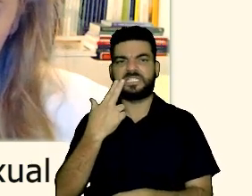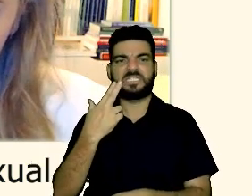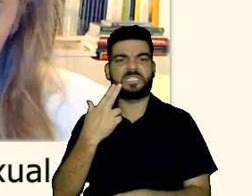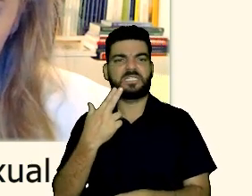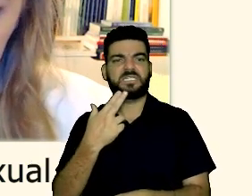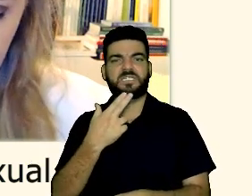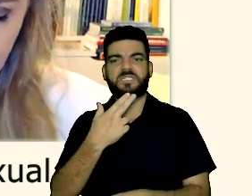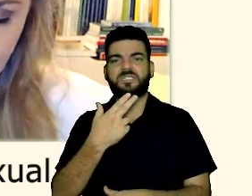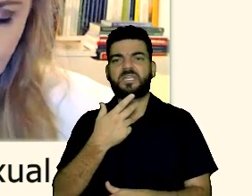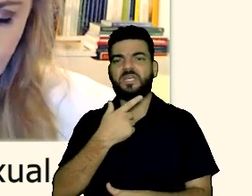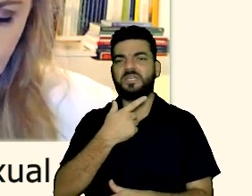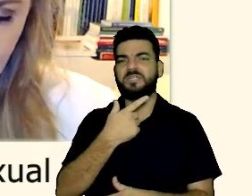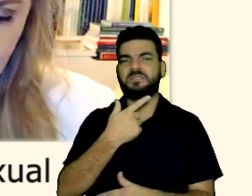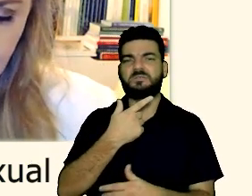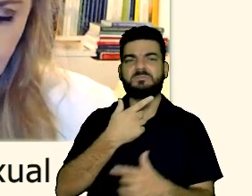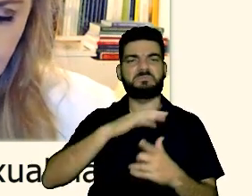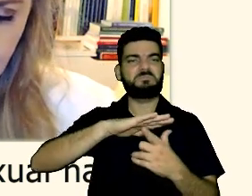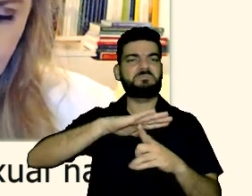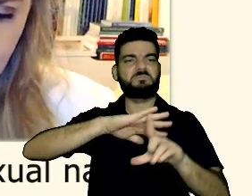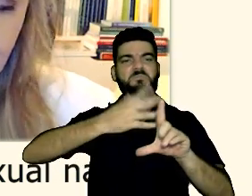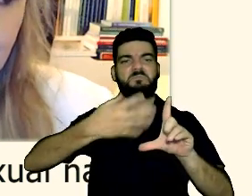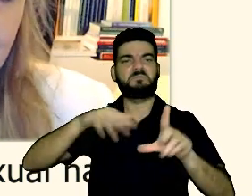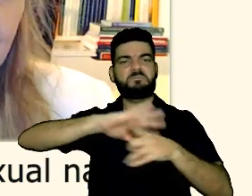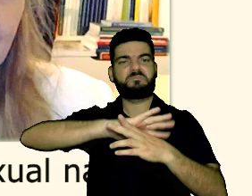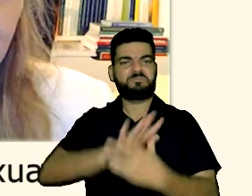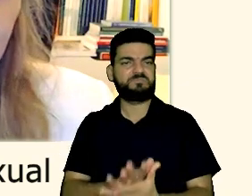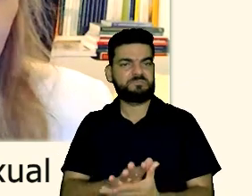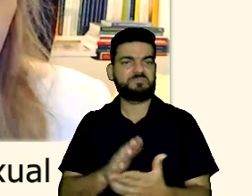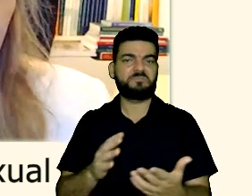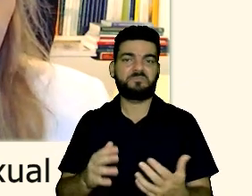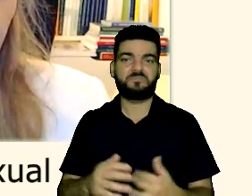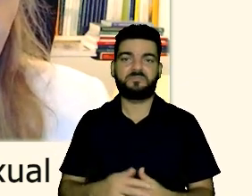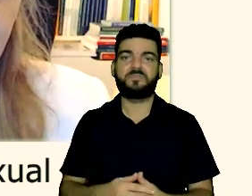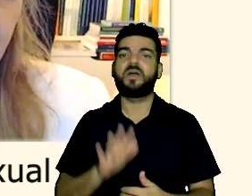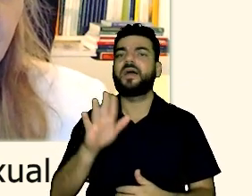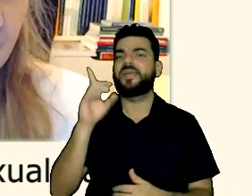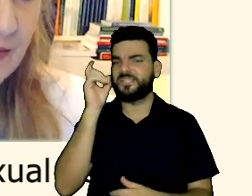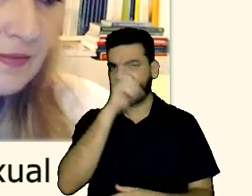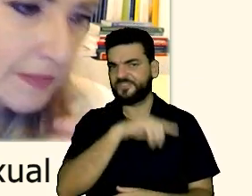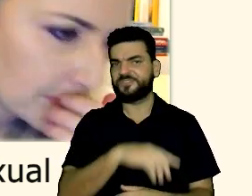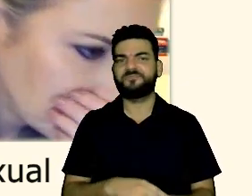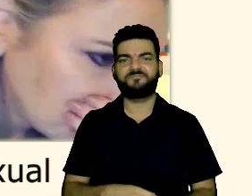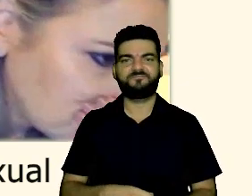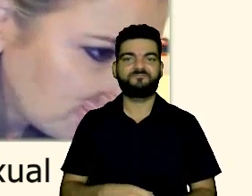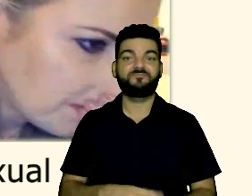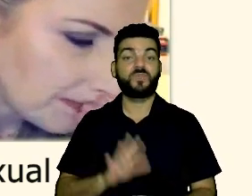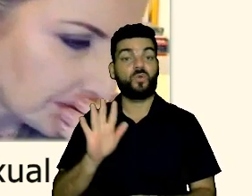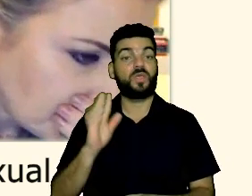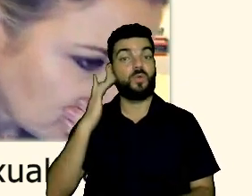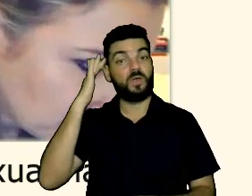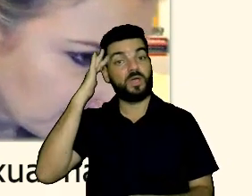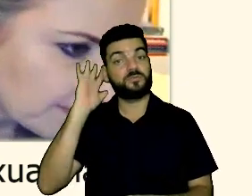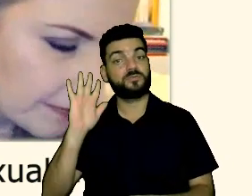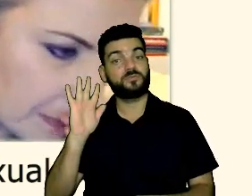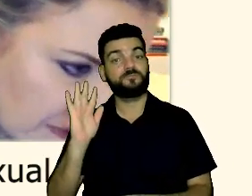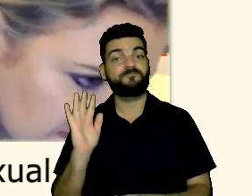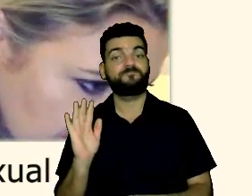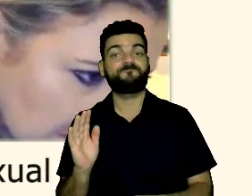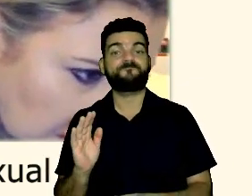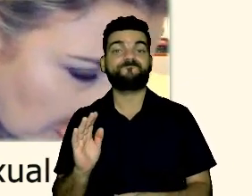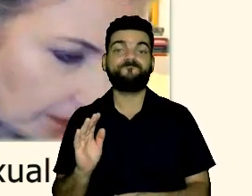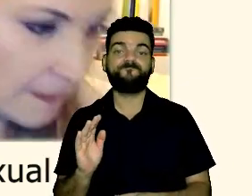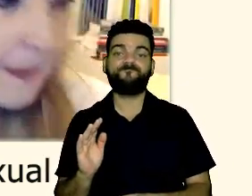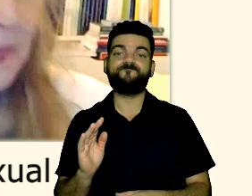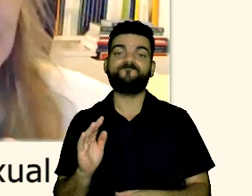com pessoas que, por causa da religião, têm um discurso homofóbico, discriminatório em geral?